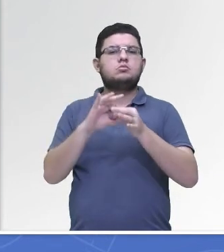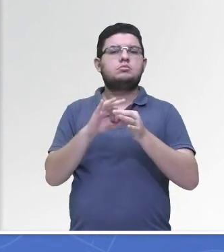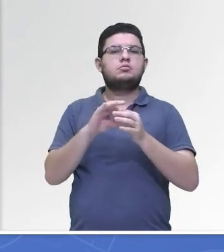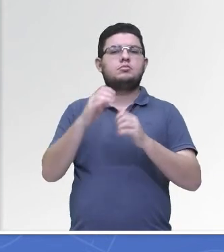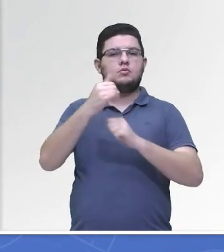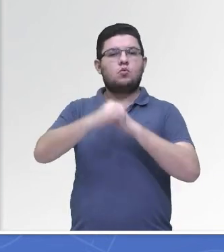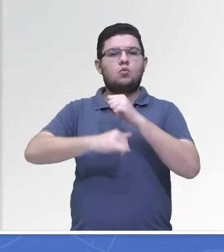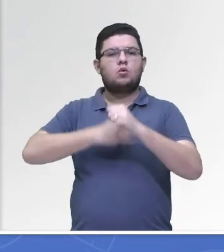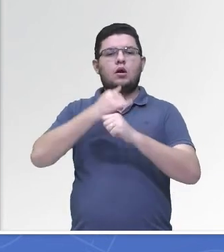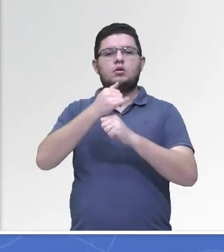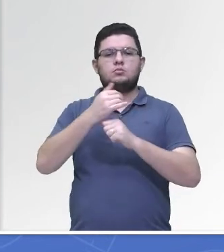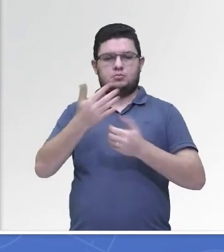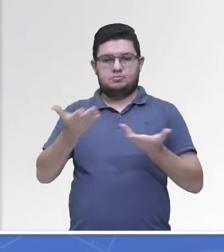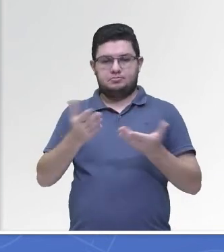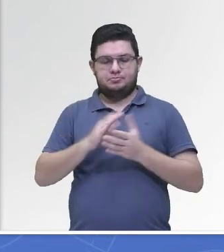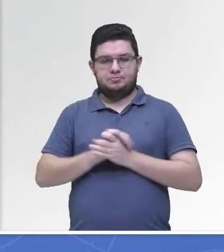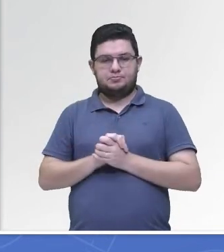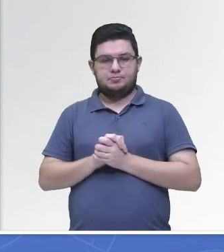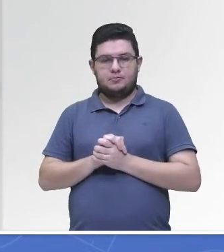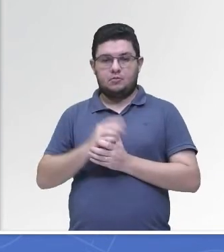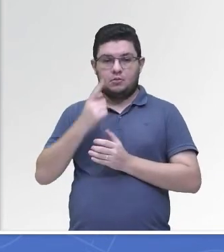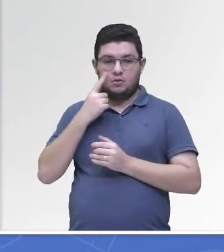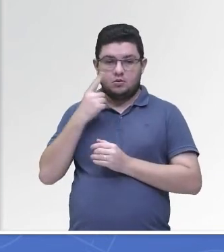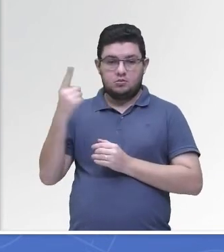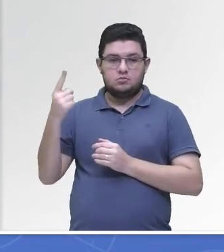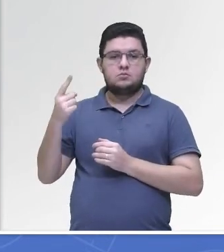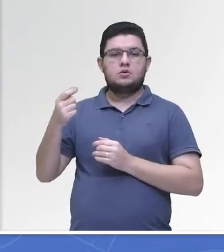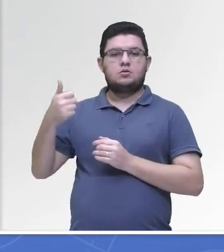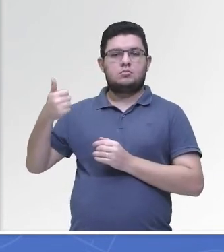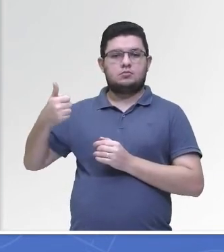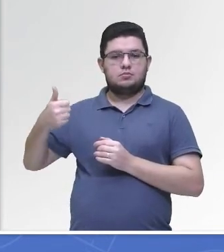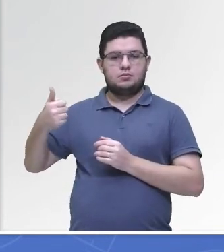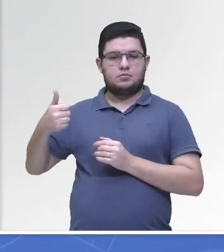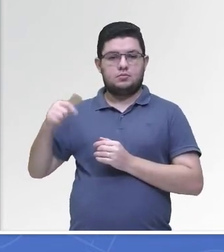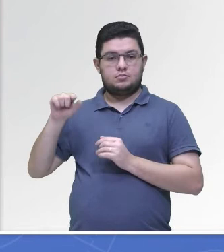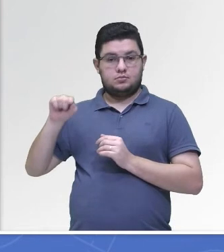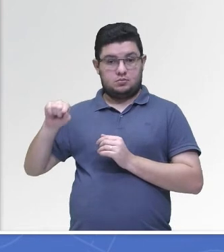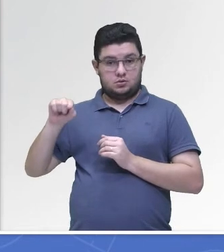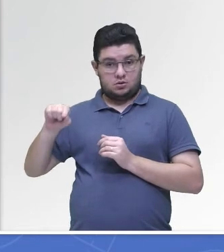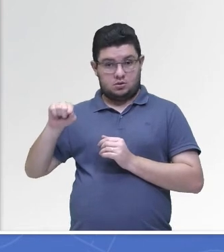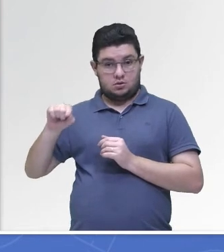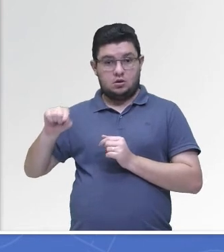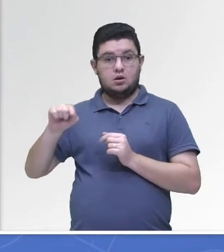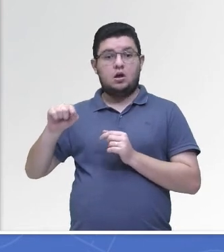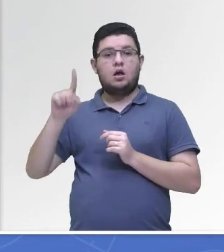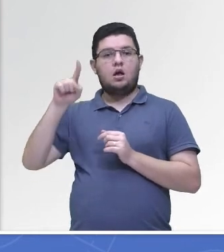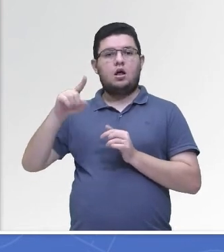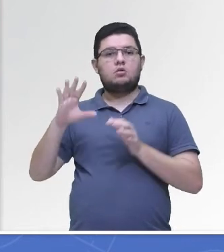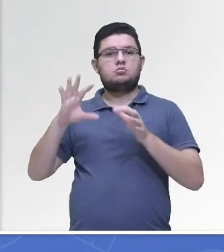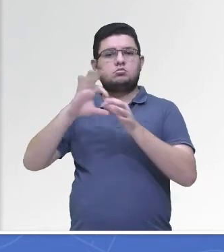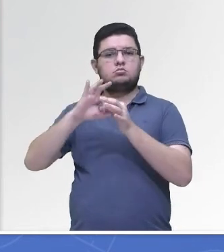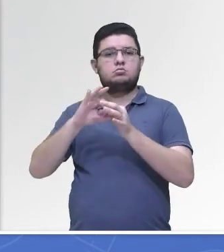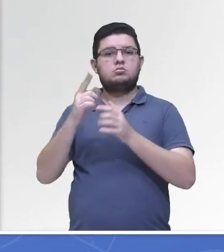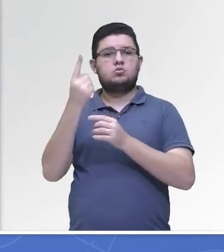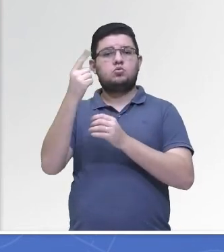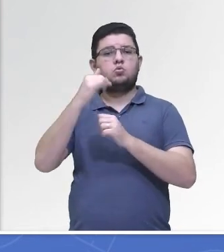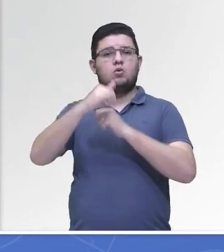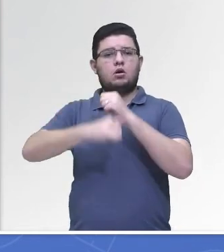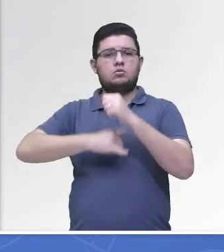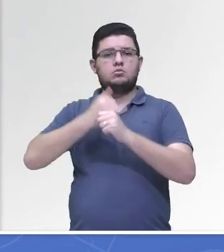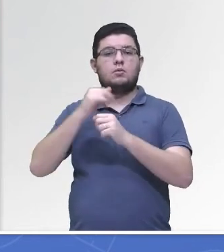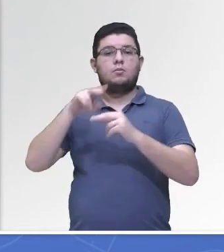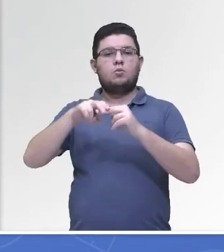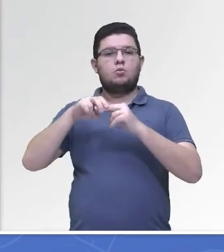carbono aqui, ele é um carbono primário, porque ele só está ligado a um único átomo de carbono.